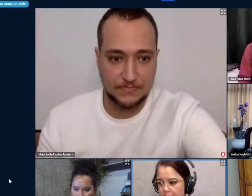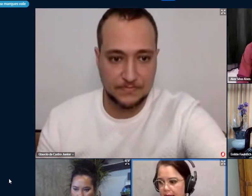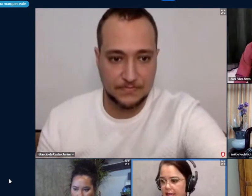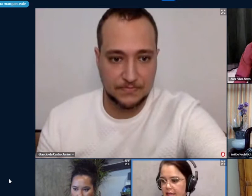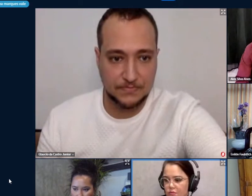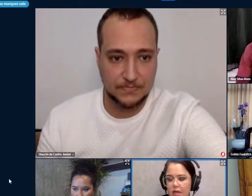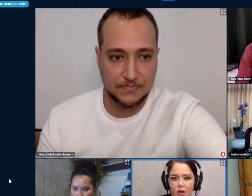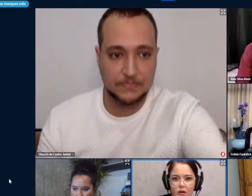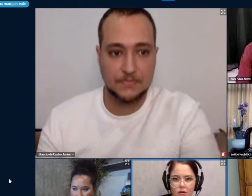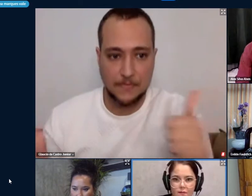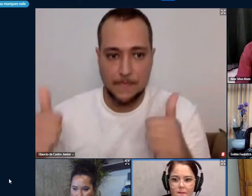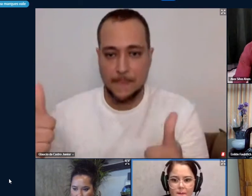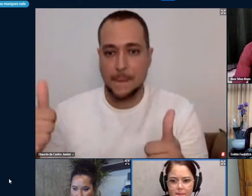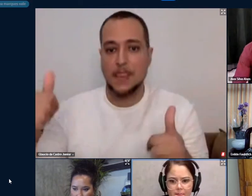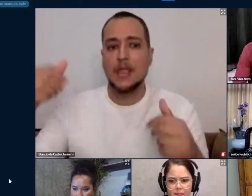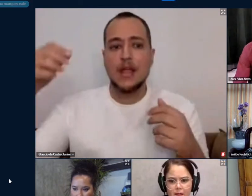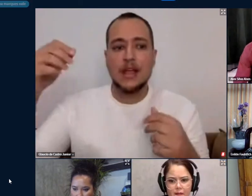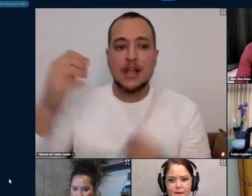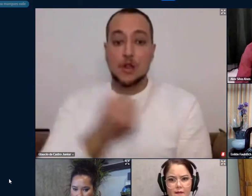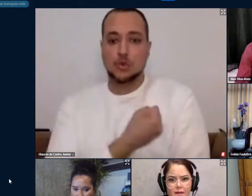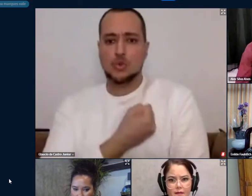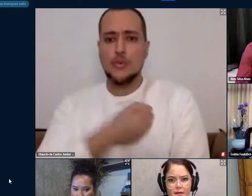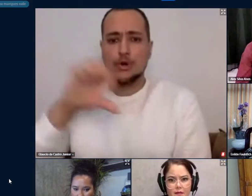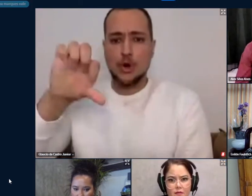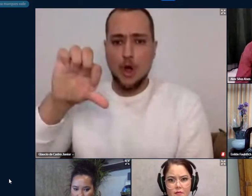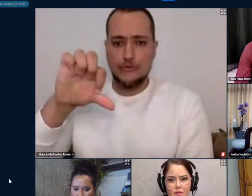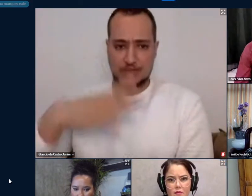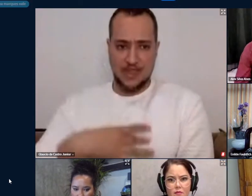você explicar isso melhor.